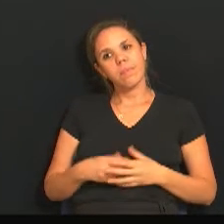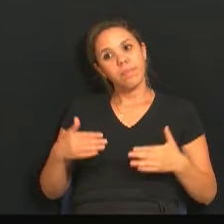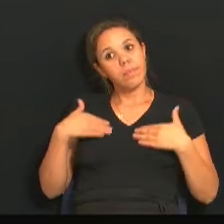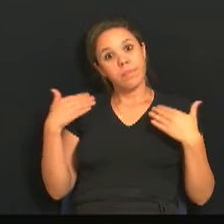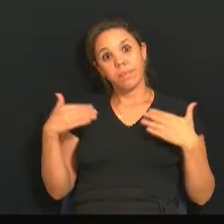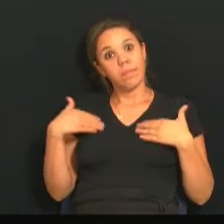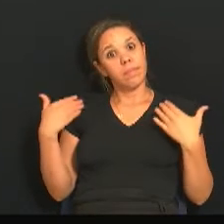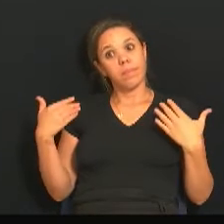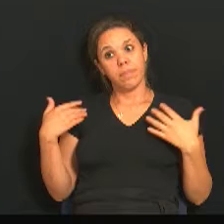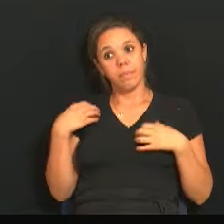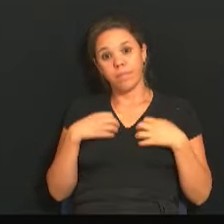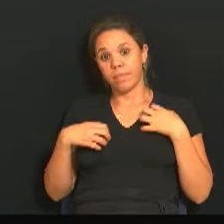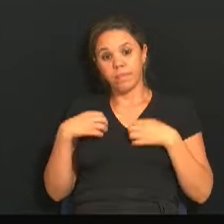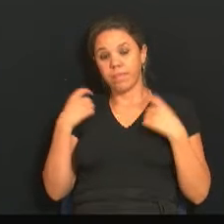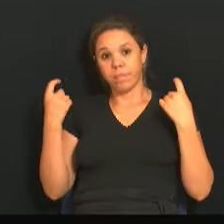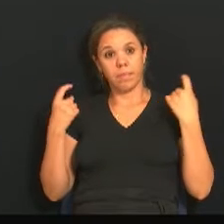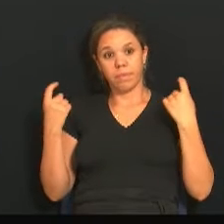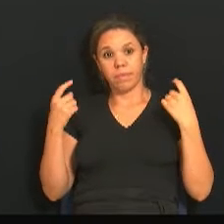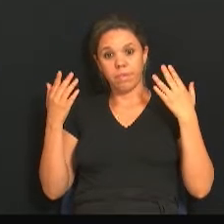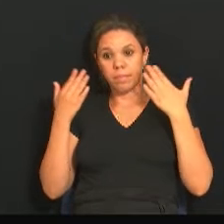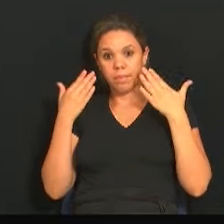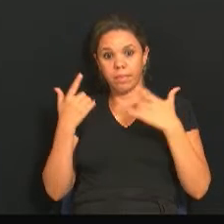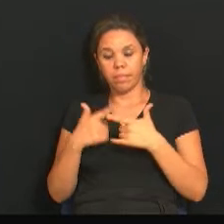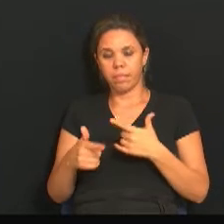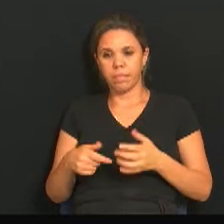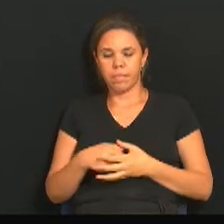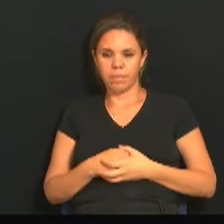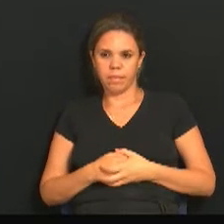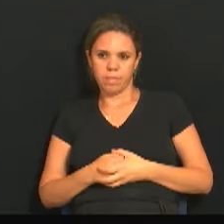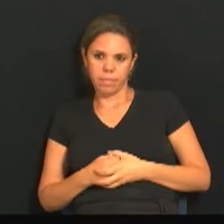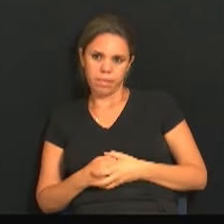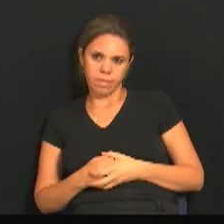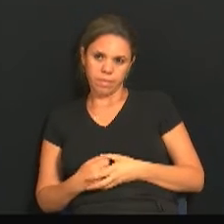gente diante das dificuldades que a gente tem aqui no centro hoje.